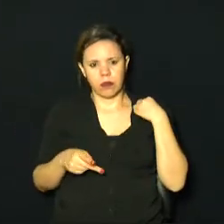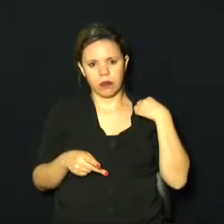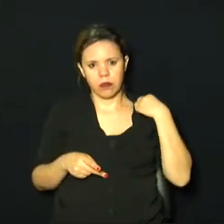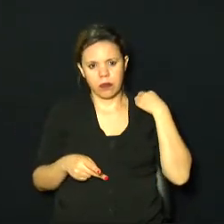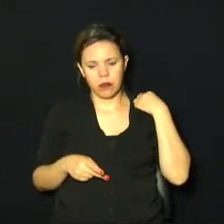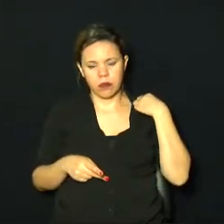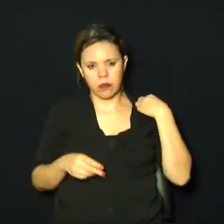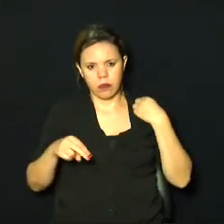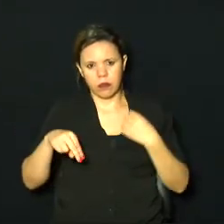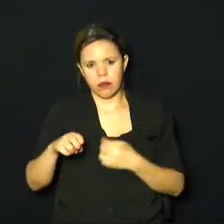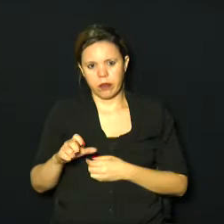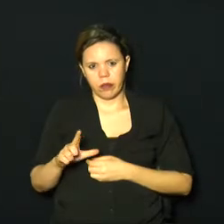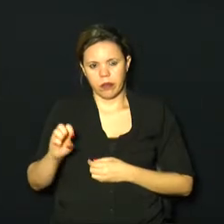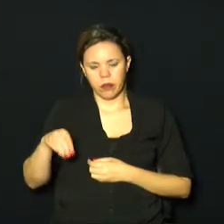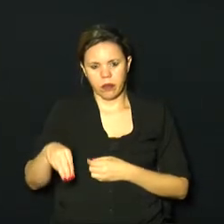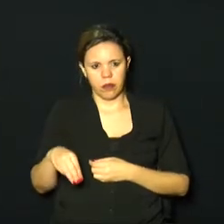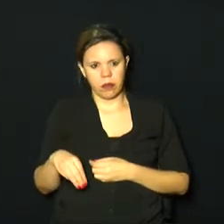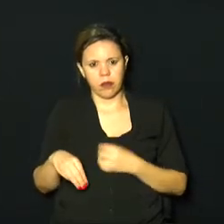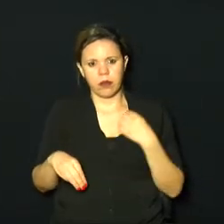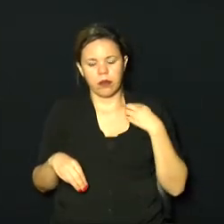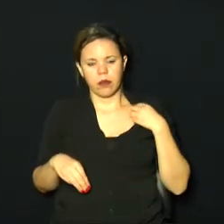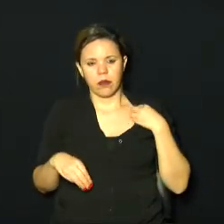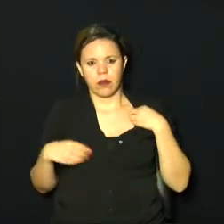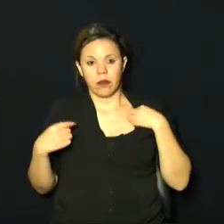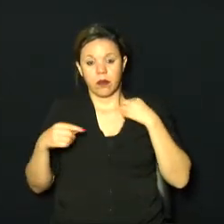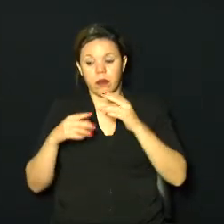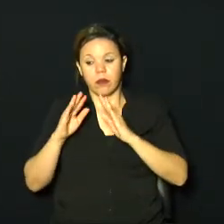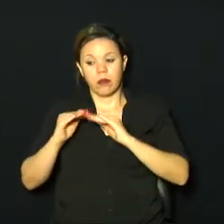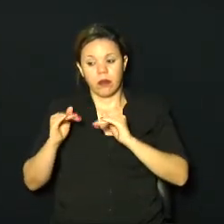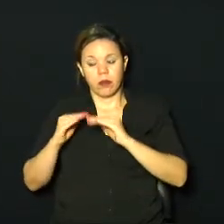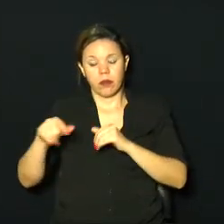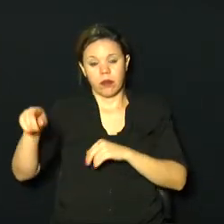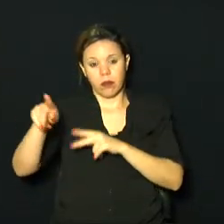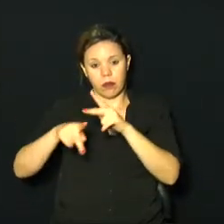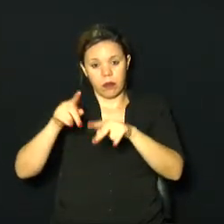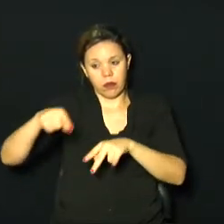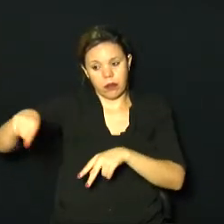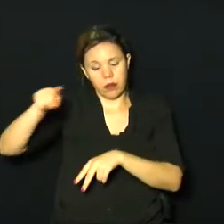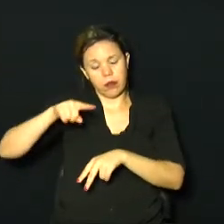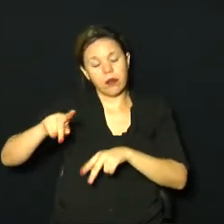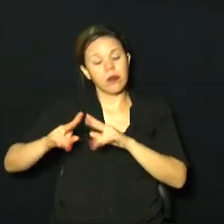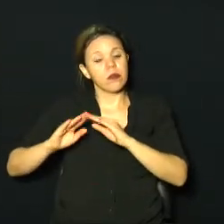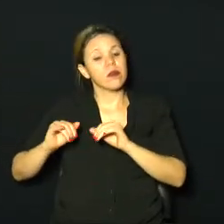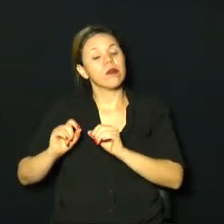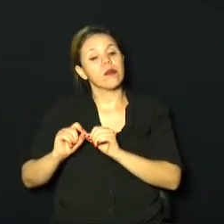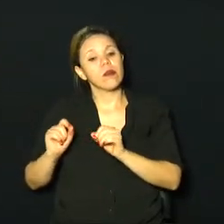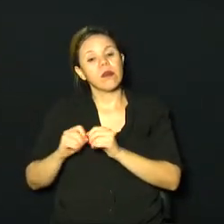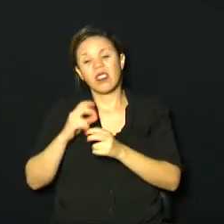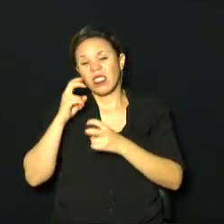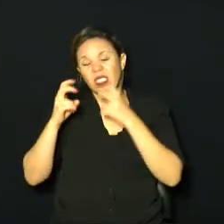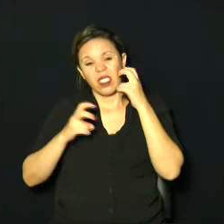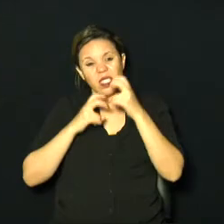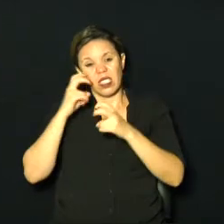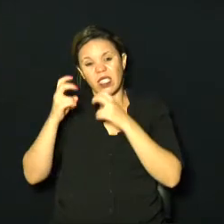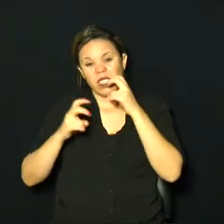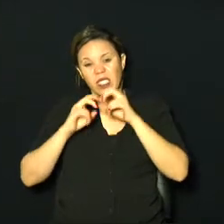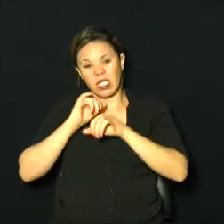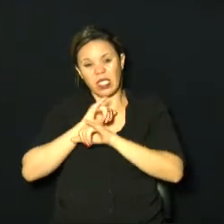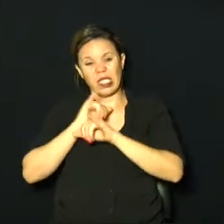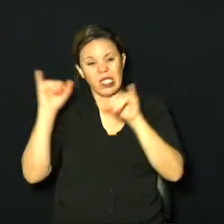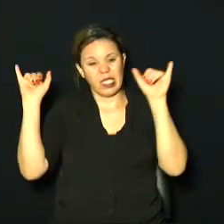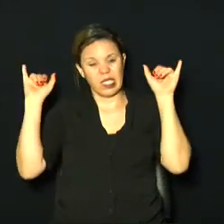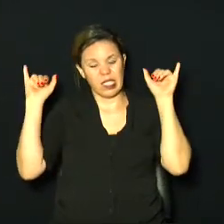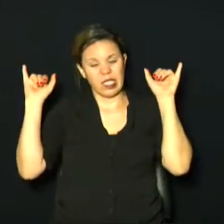ocupação Nelson Mandela é que eles pedem, eles pleiteiam, eles gritam aos 4 ventos